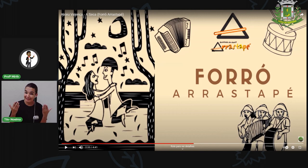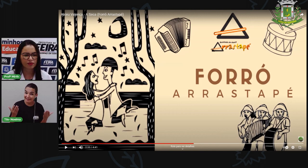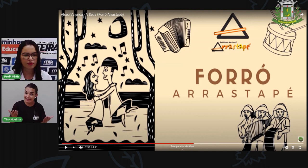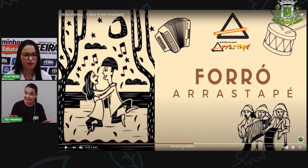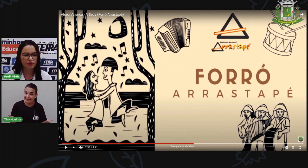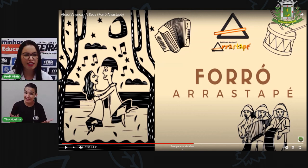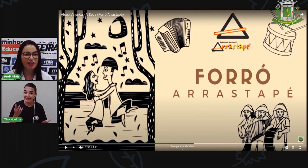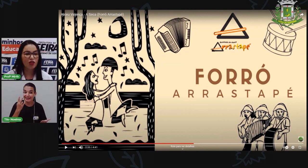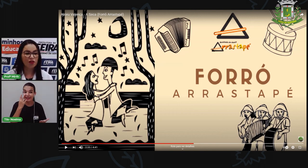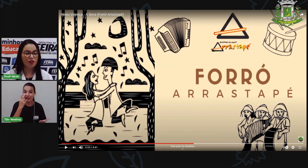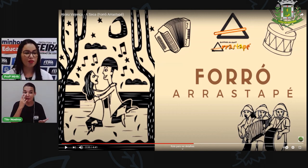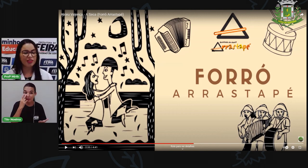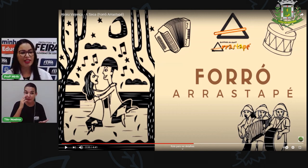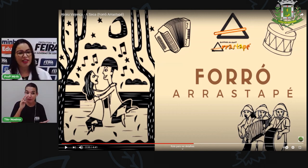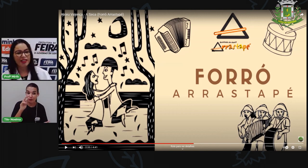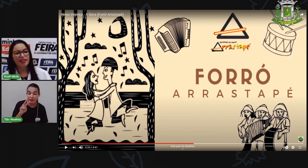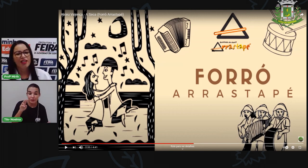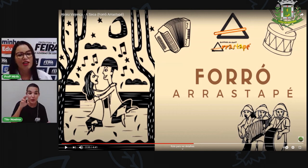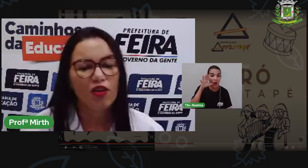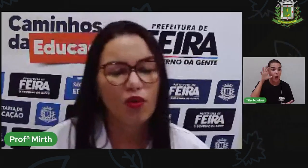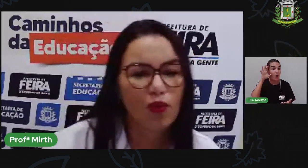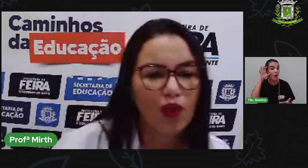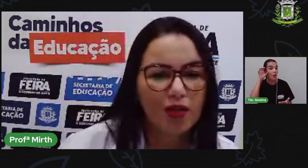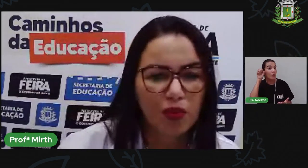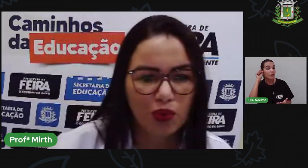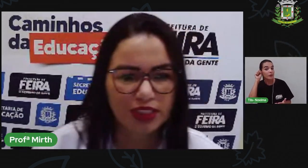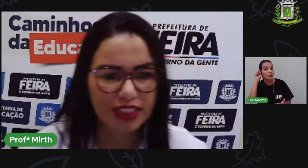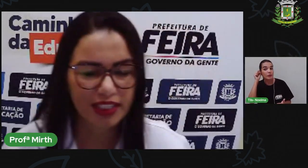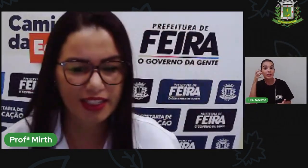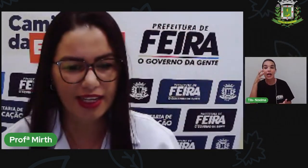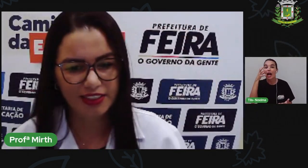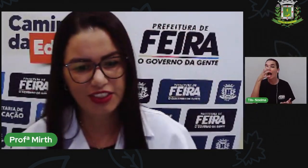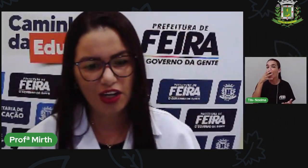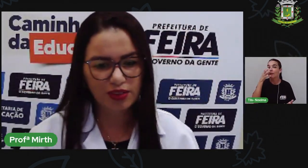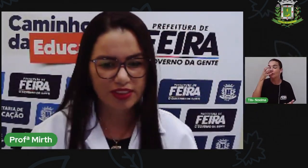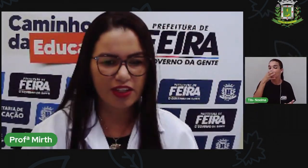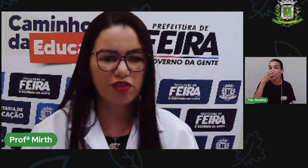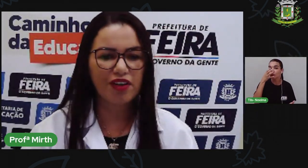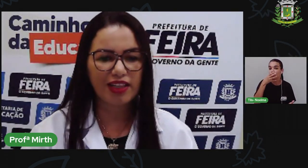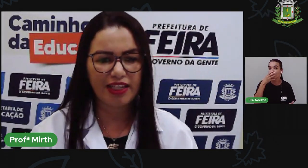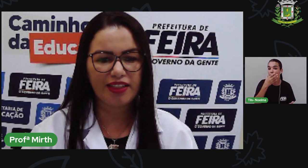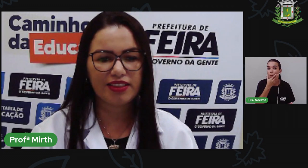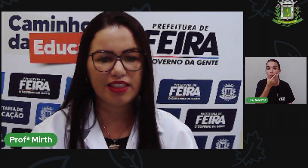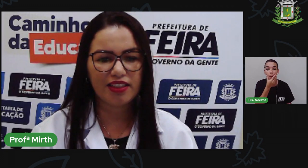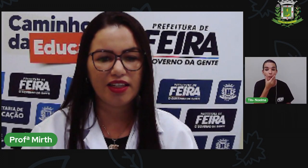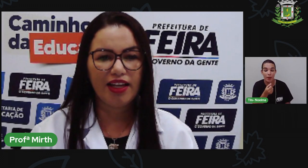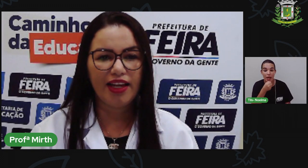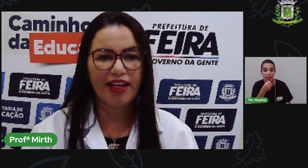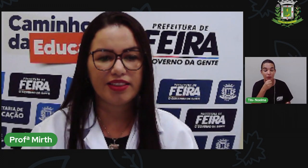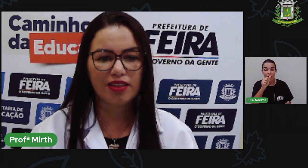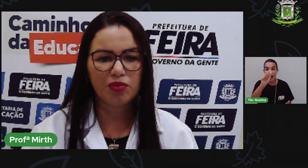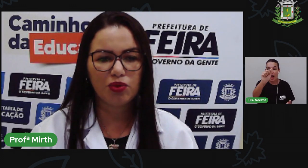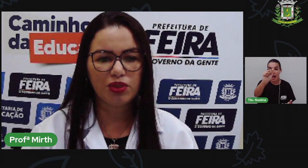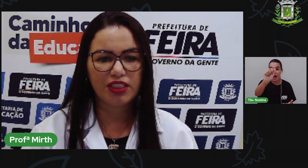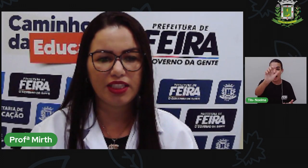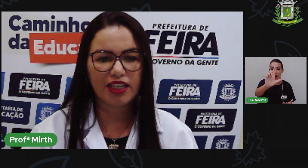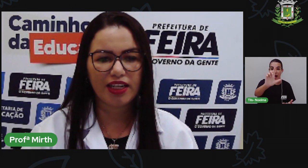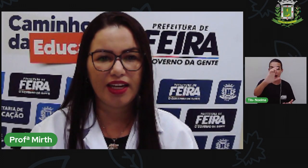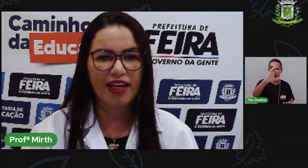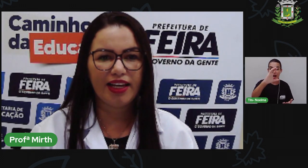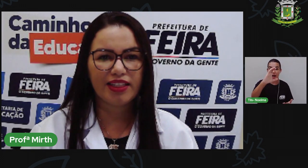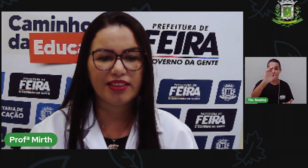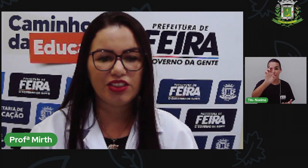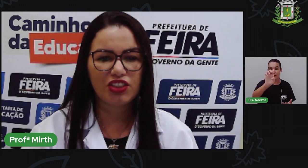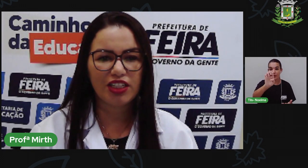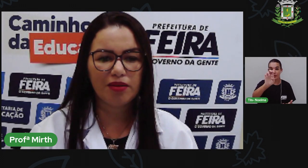Ouvimos aí Ouvimos aí Uma música, né? De Alceu Valença Essa música